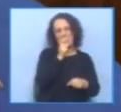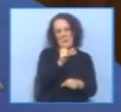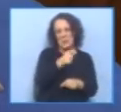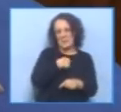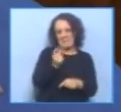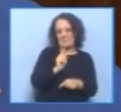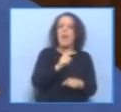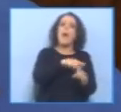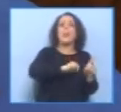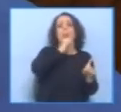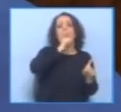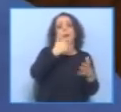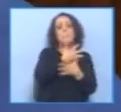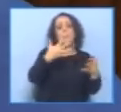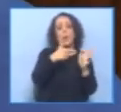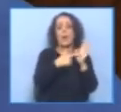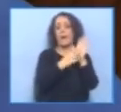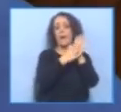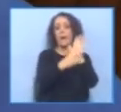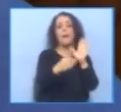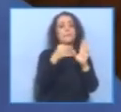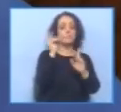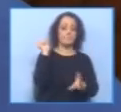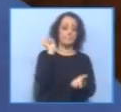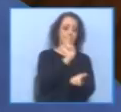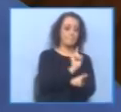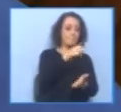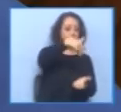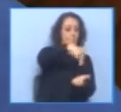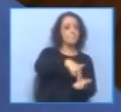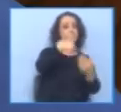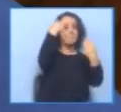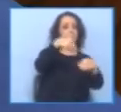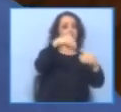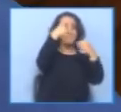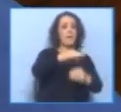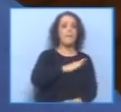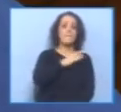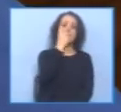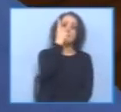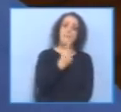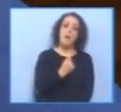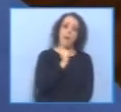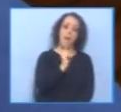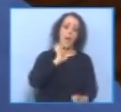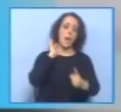menos habitual, os modelos de catequese, de transmissão da fé num